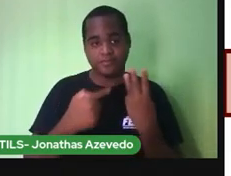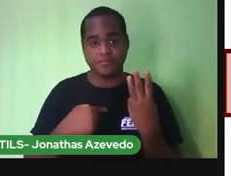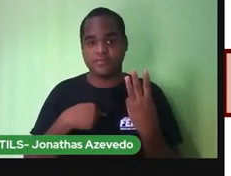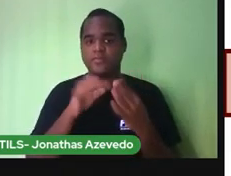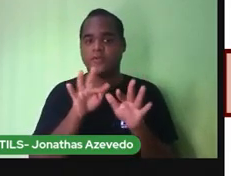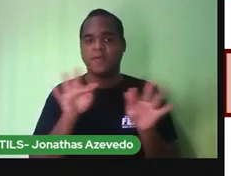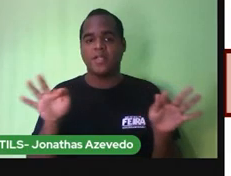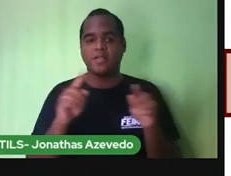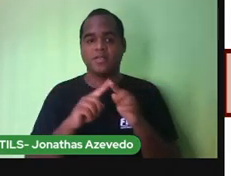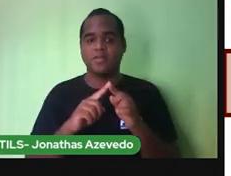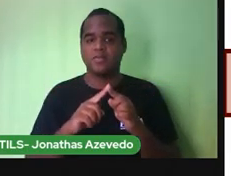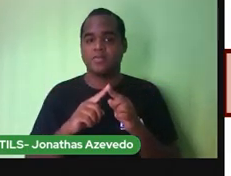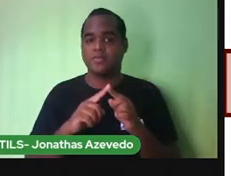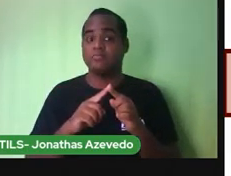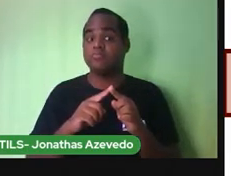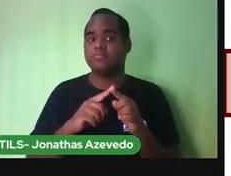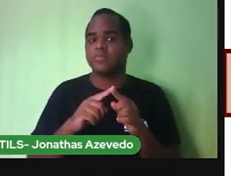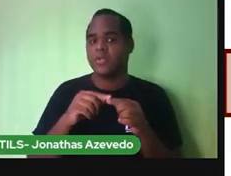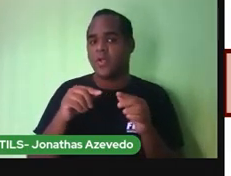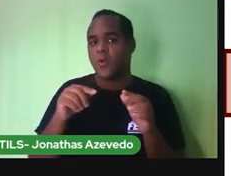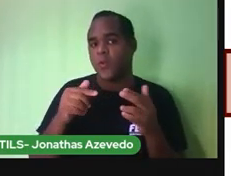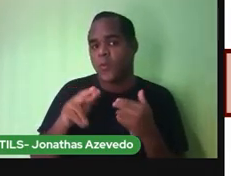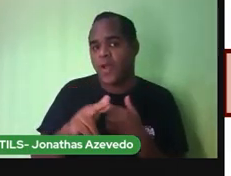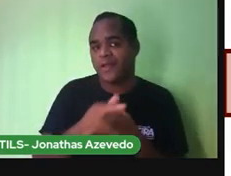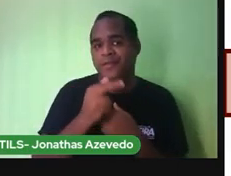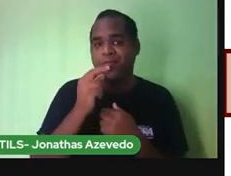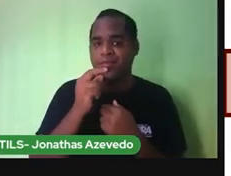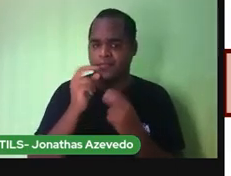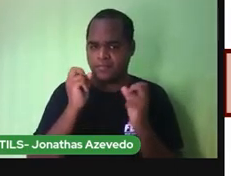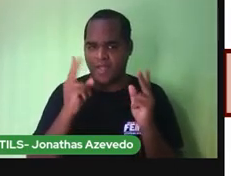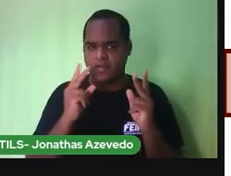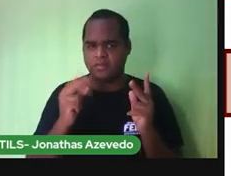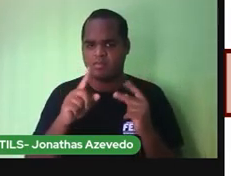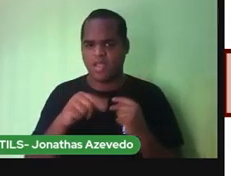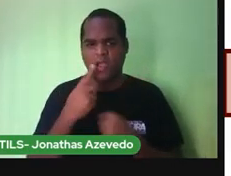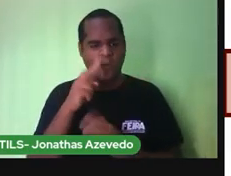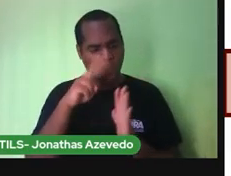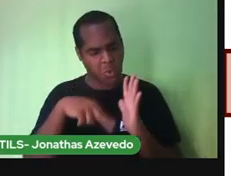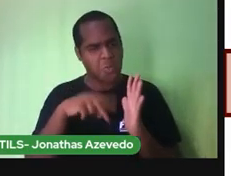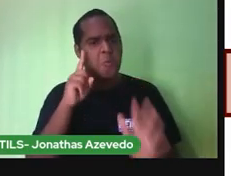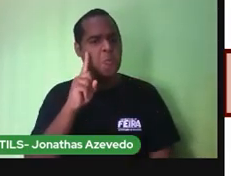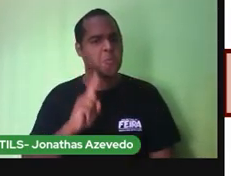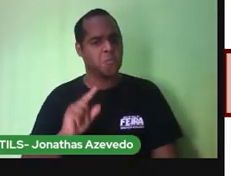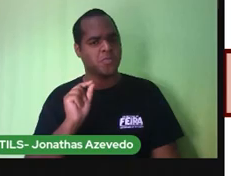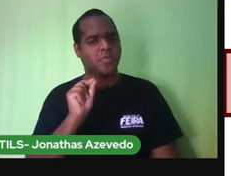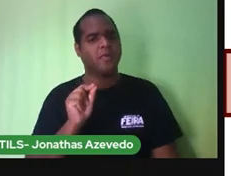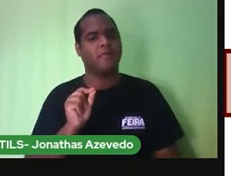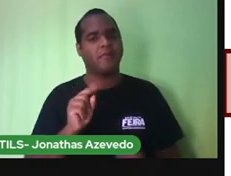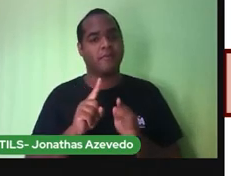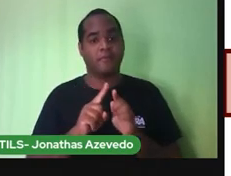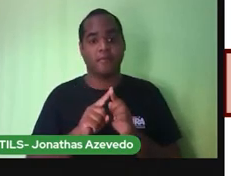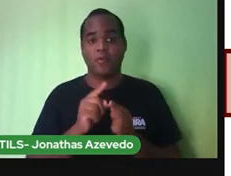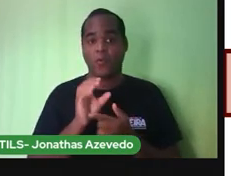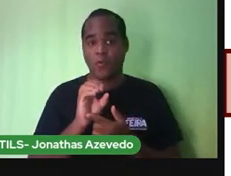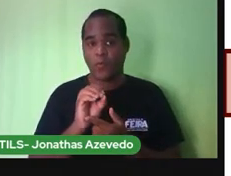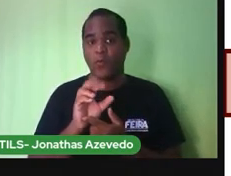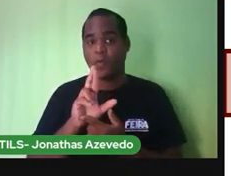o rato foi muito esperto fica ruim de ler é assim né isso então o rato